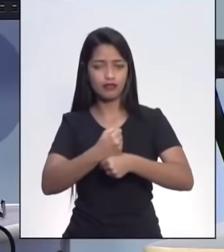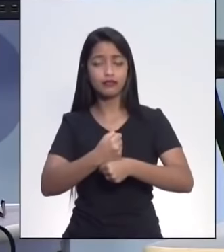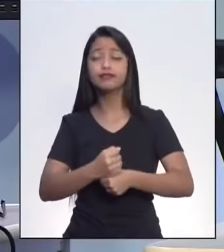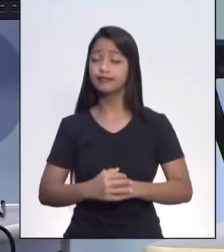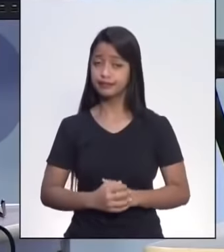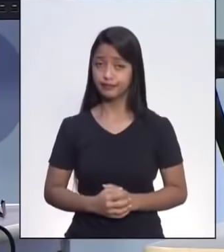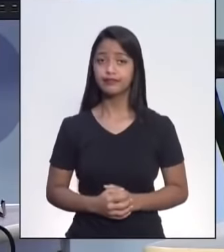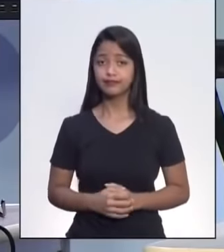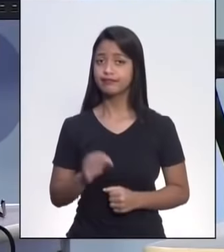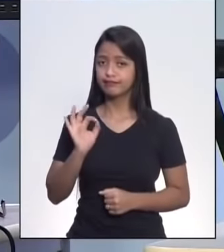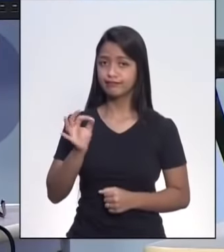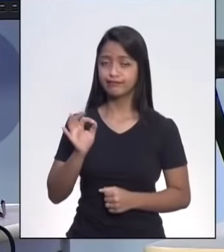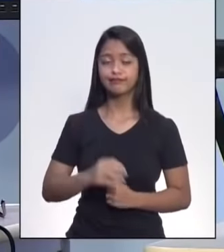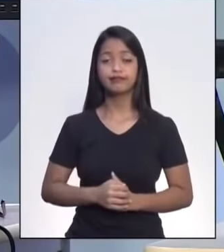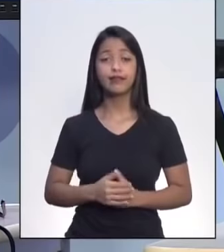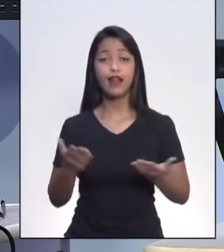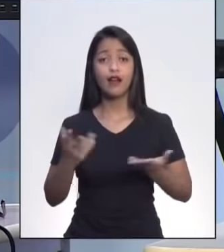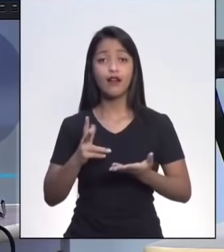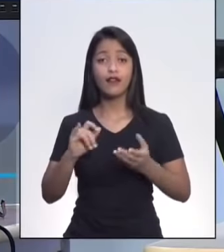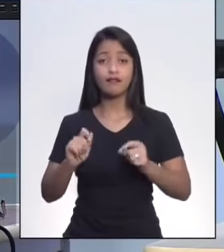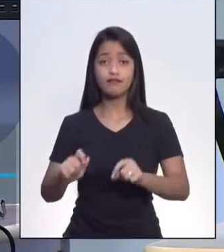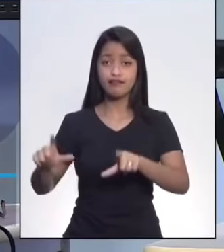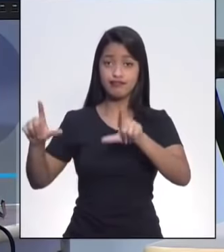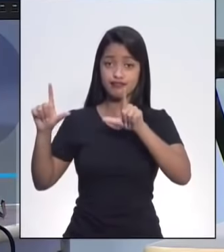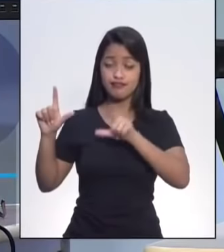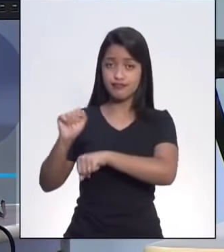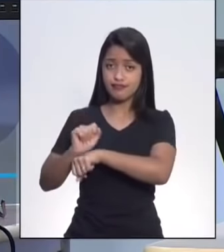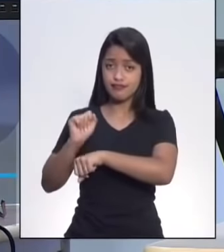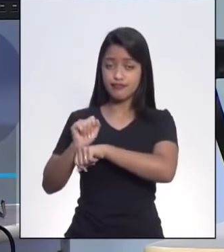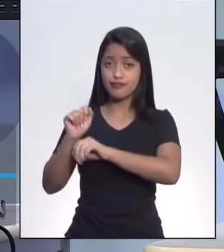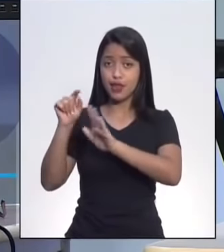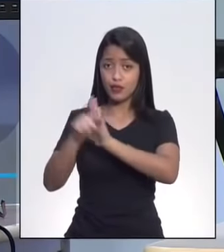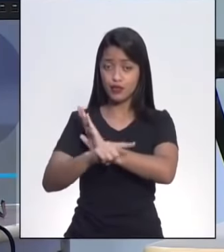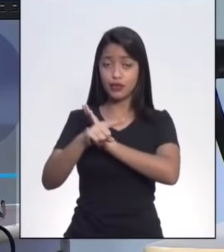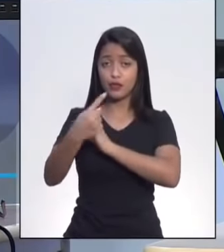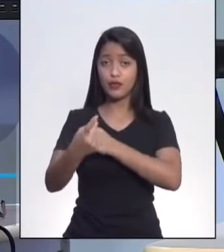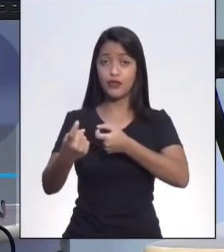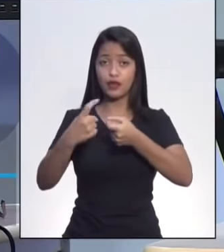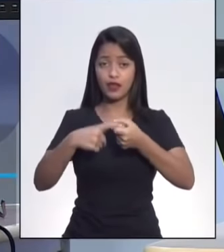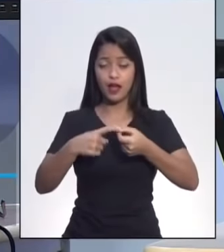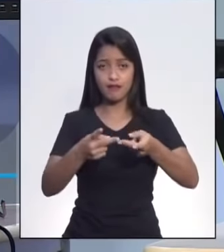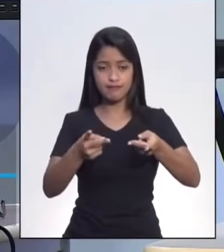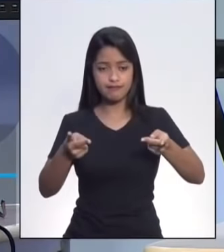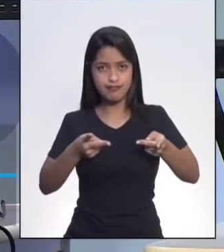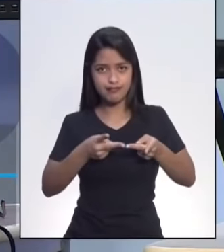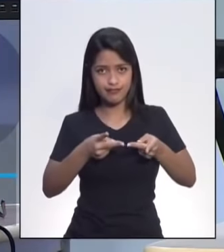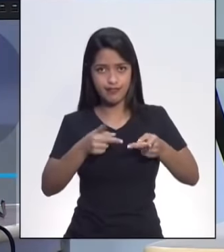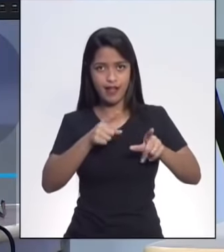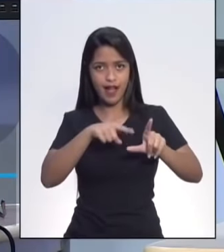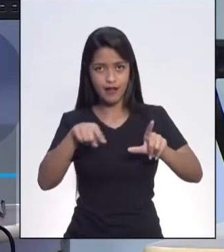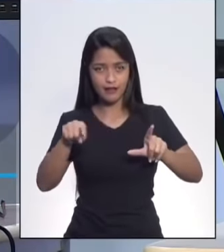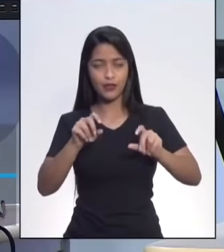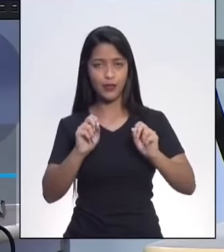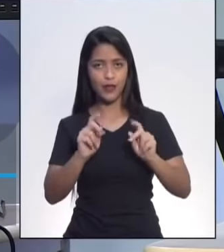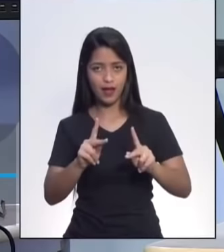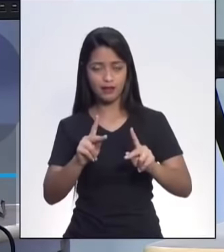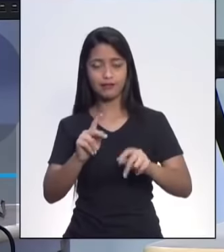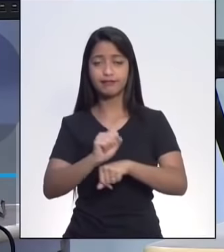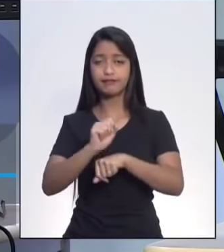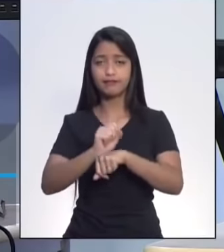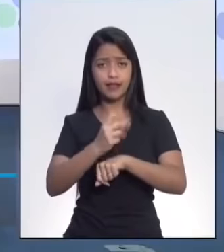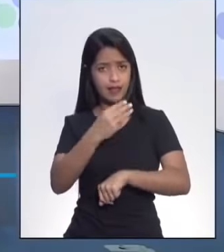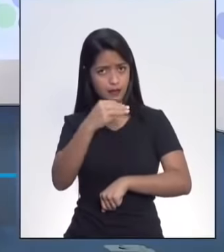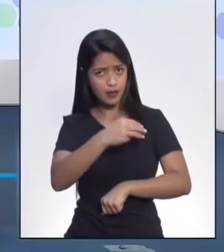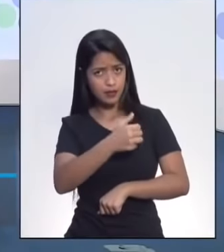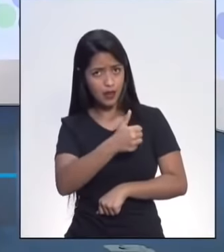vai deixar na tela alguns minutinhos para vocês a pergunta e voltar no gráfico, tá? Fixa na pergunta e depois volta lá no gráfico, 3 minutos, tá bom,